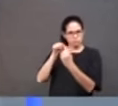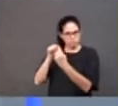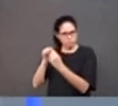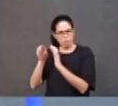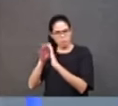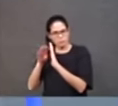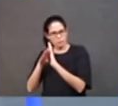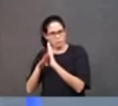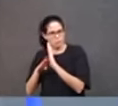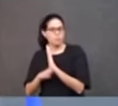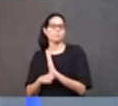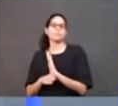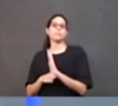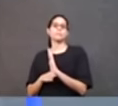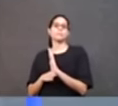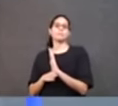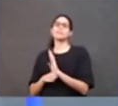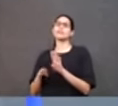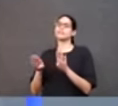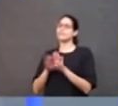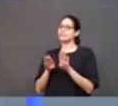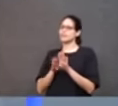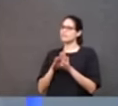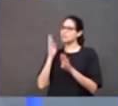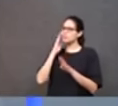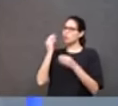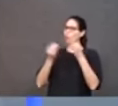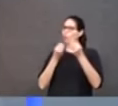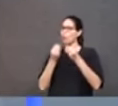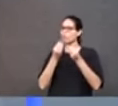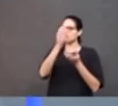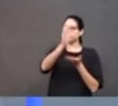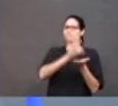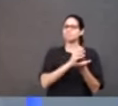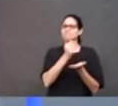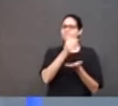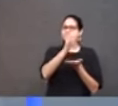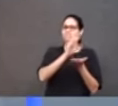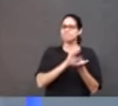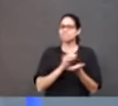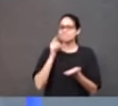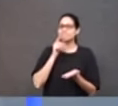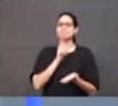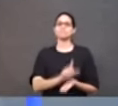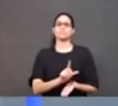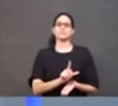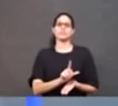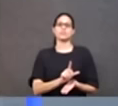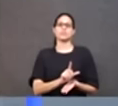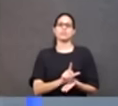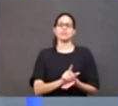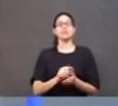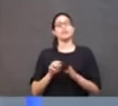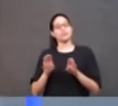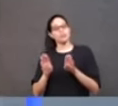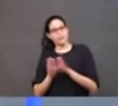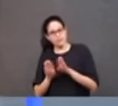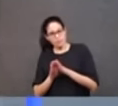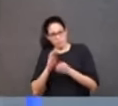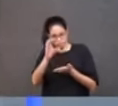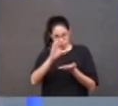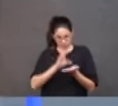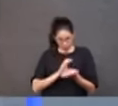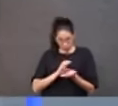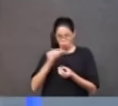e também da busca de recursos, o direcionamento na busca de recursos e, evidentemente, da aplicação desses